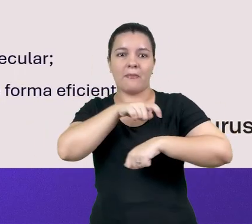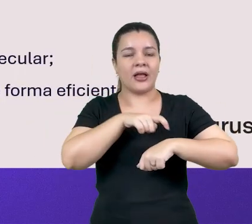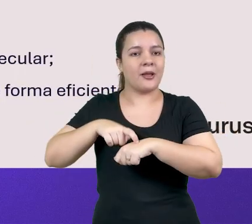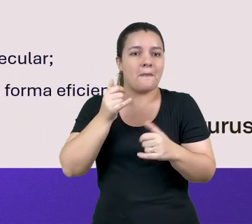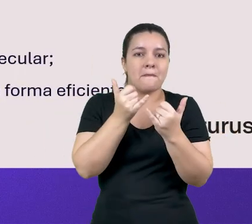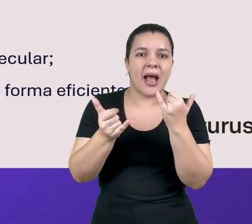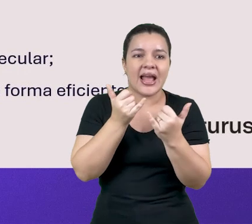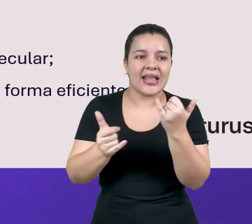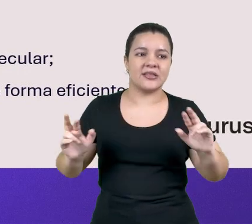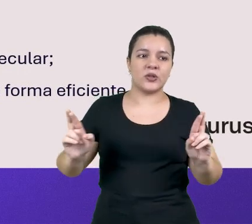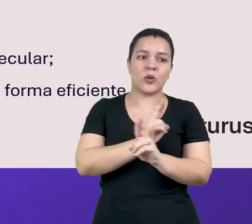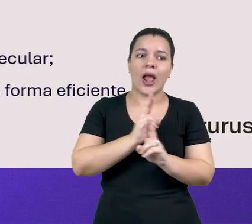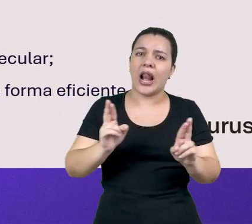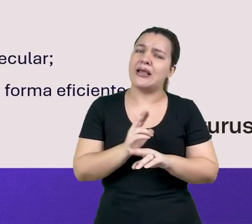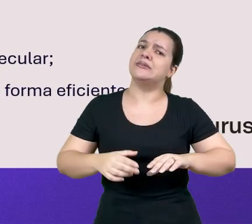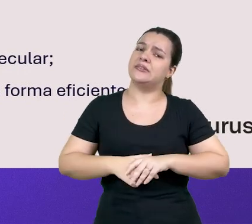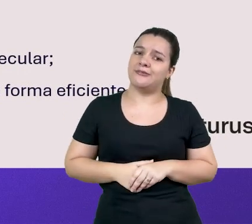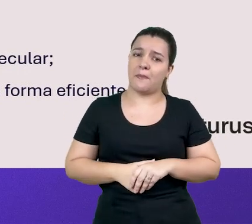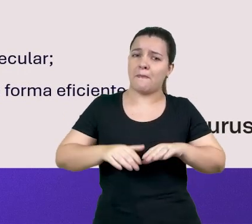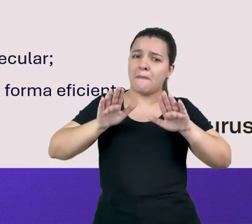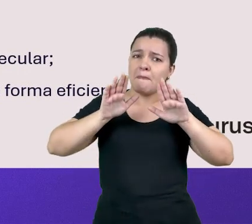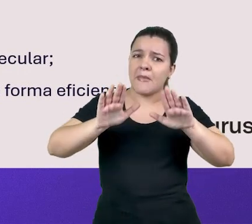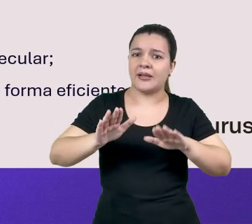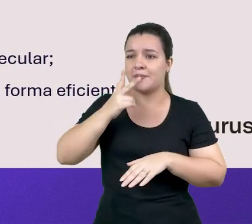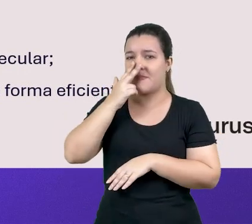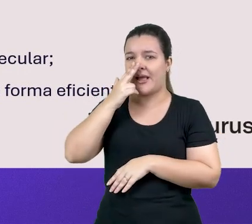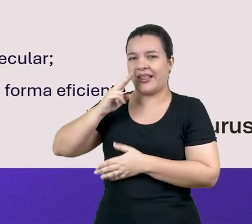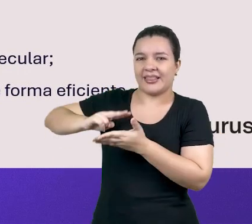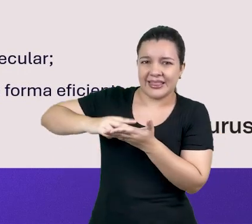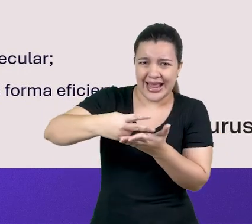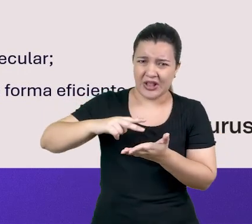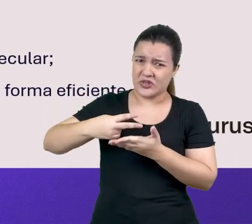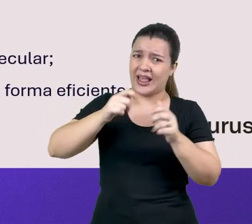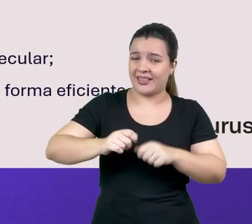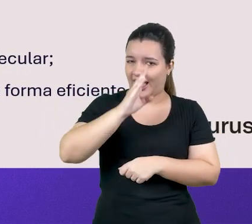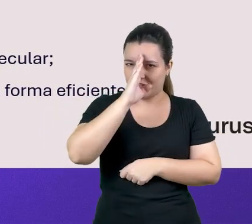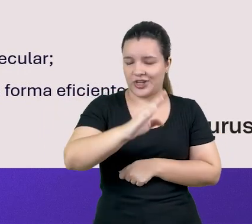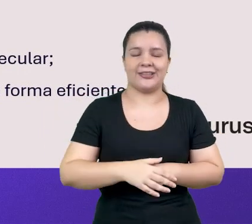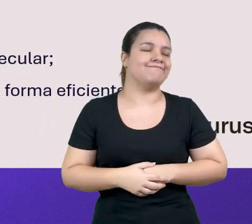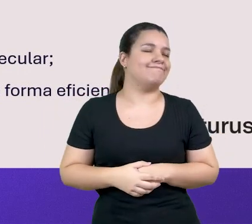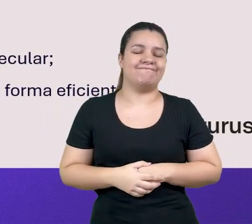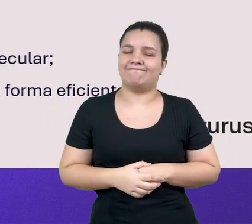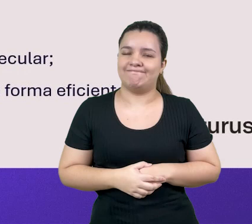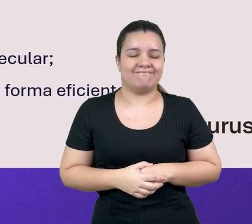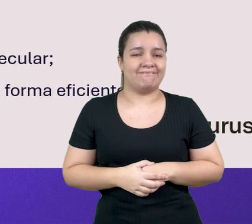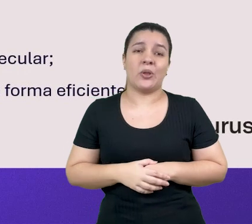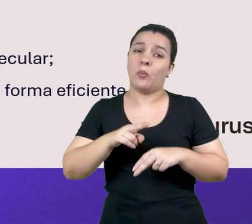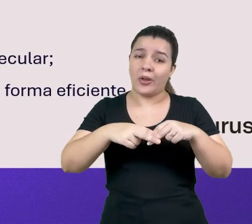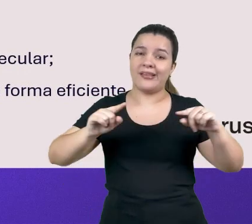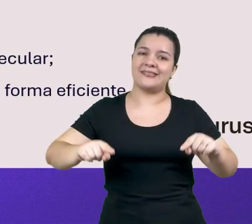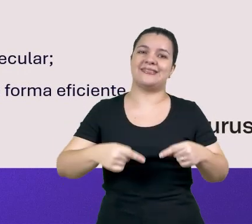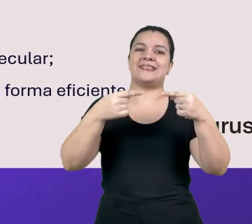de correlação, mas essa tradução é tão direta? Não. E aí é que surge